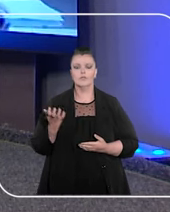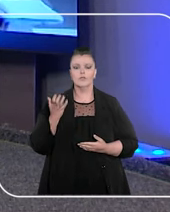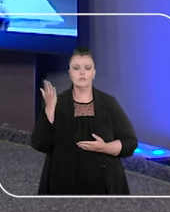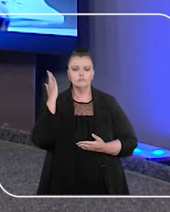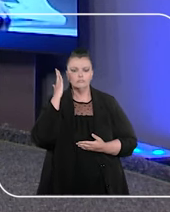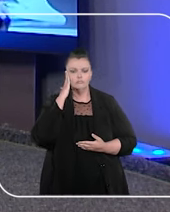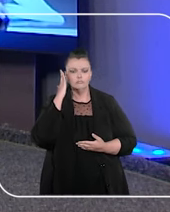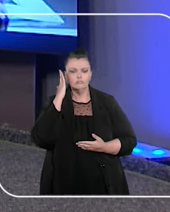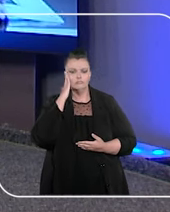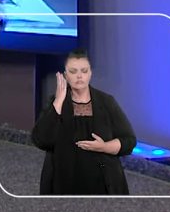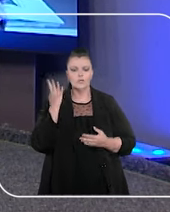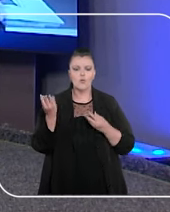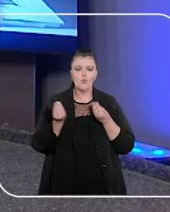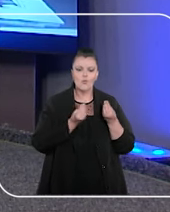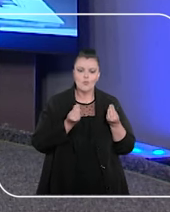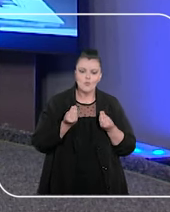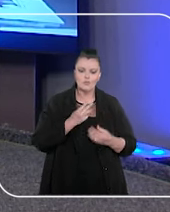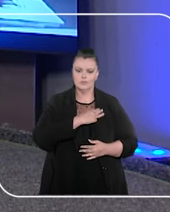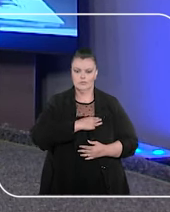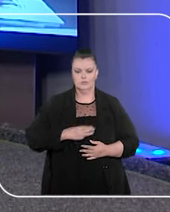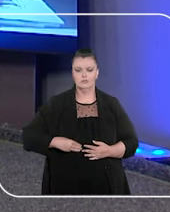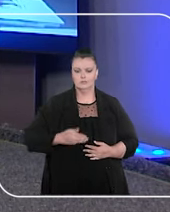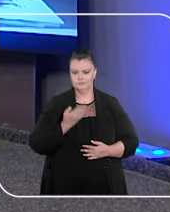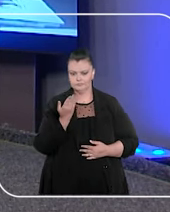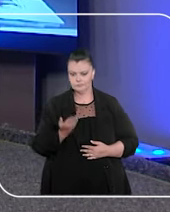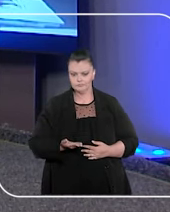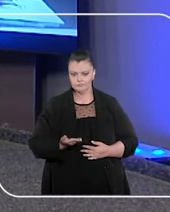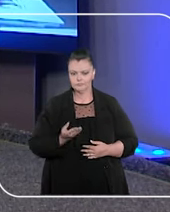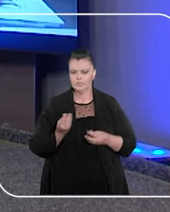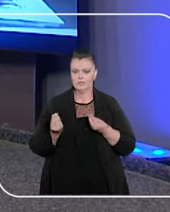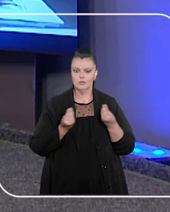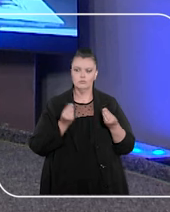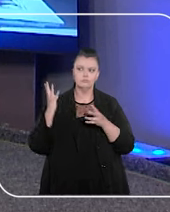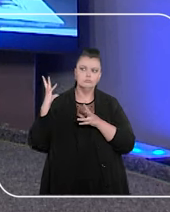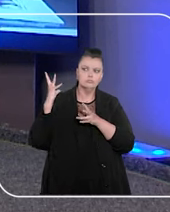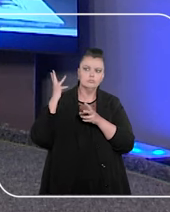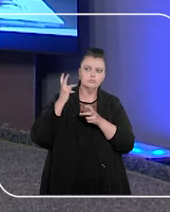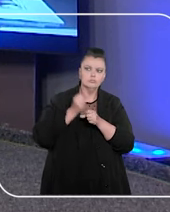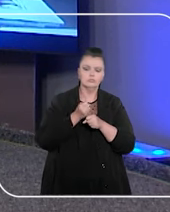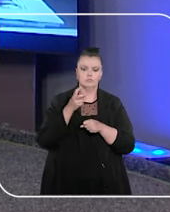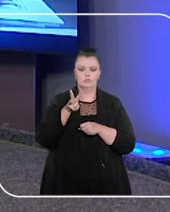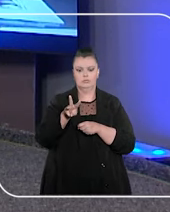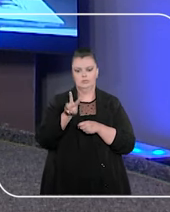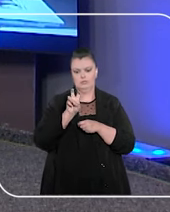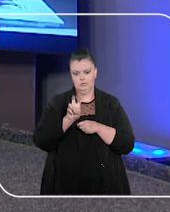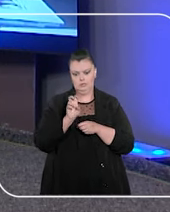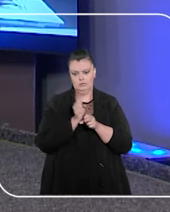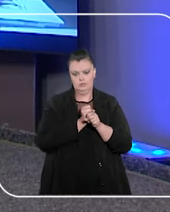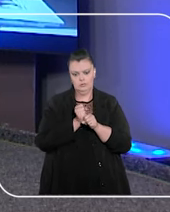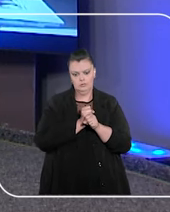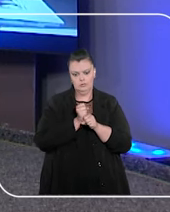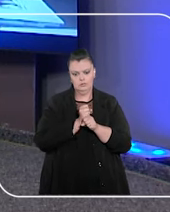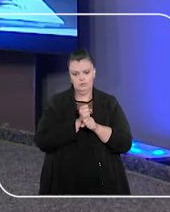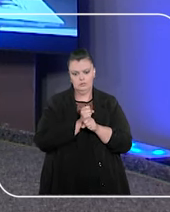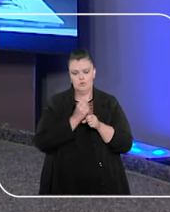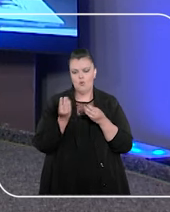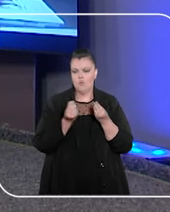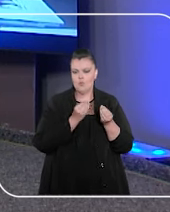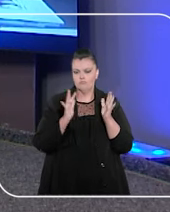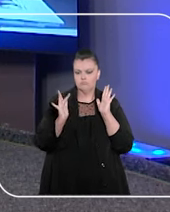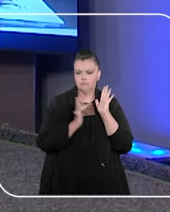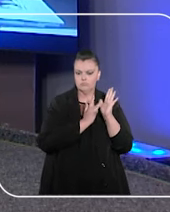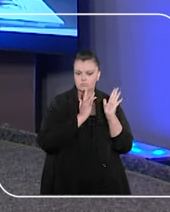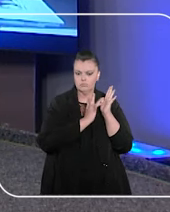o ministro Schietti sobre de que forma, ao longo desses últimos anos, nesses 35 anos, o processo eletrônico,